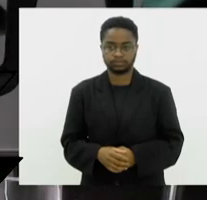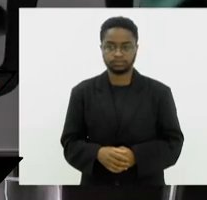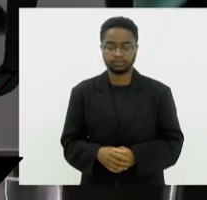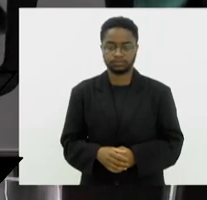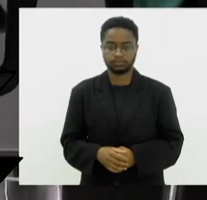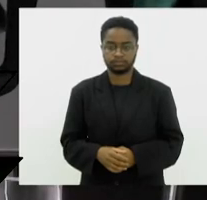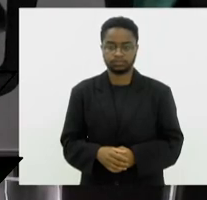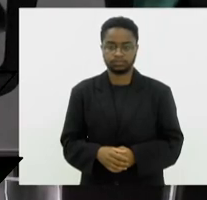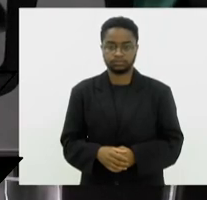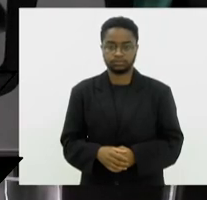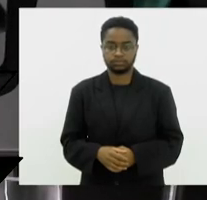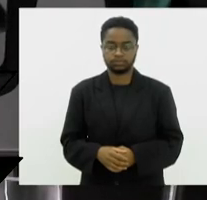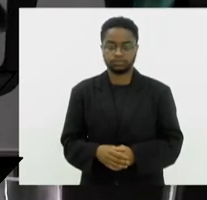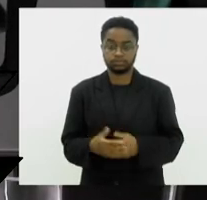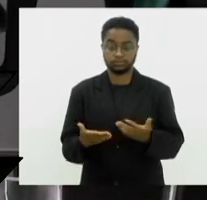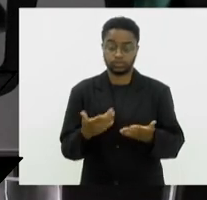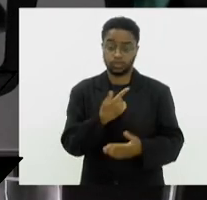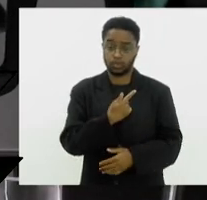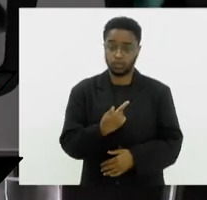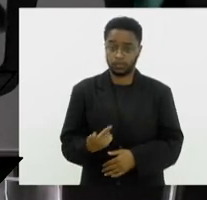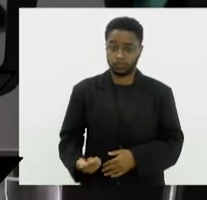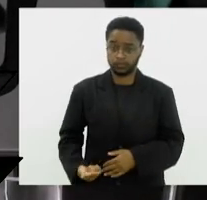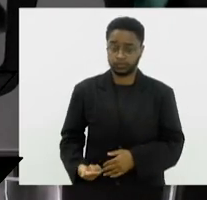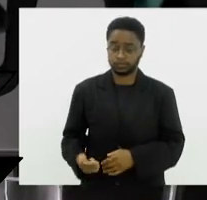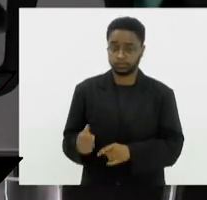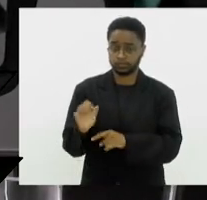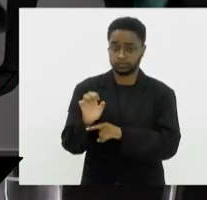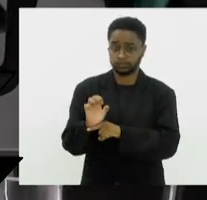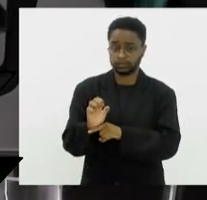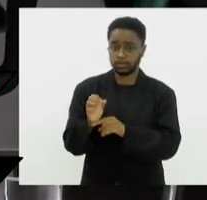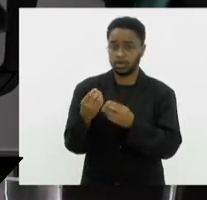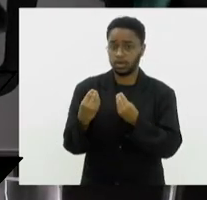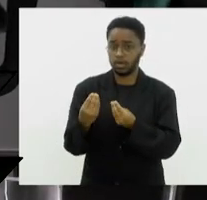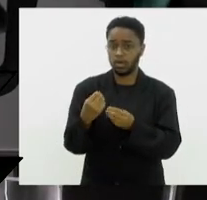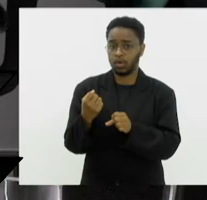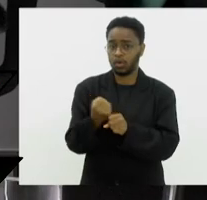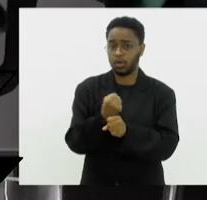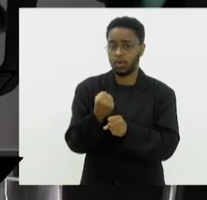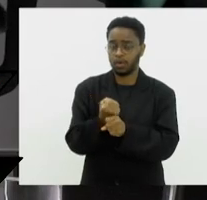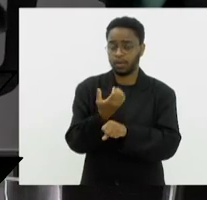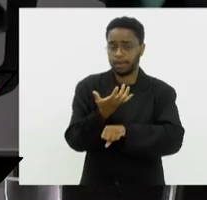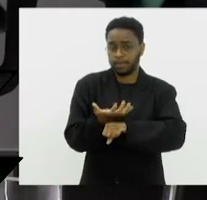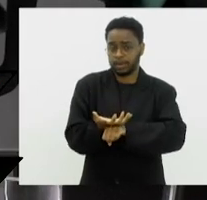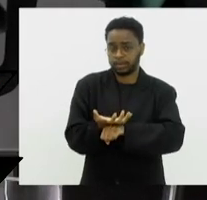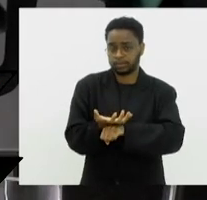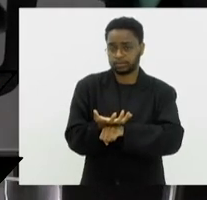Como é que o governo do Estado reforma uma praça